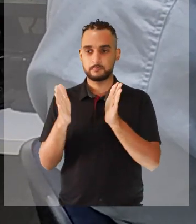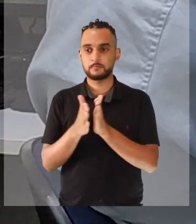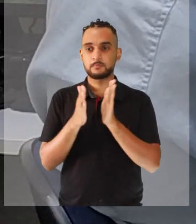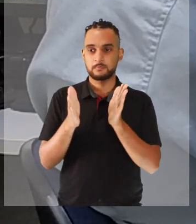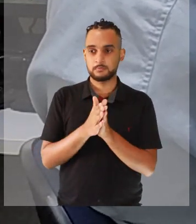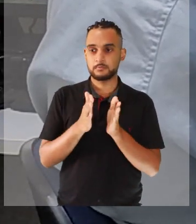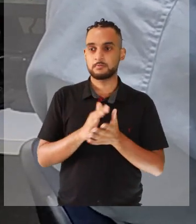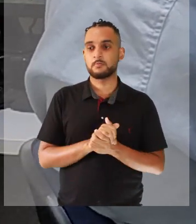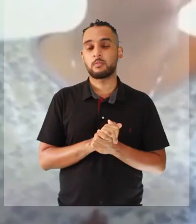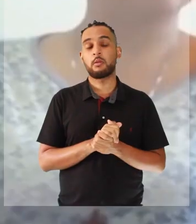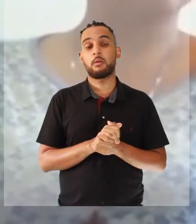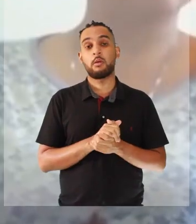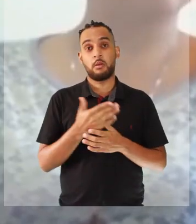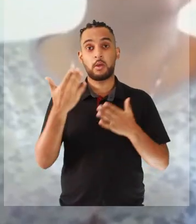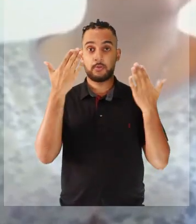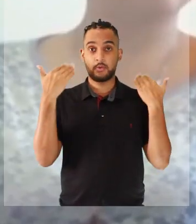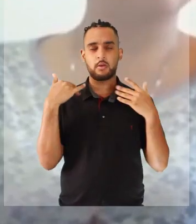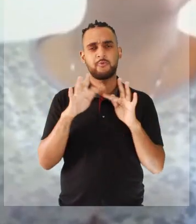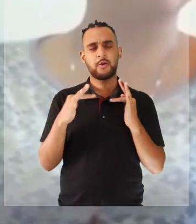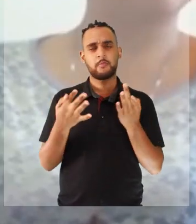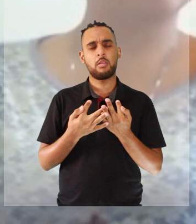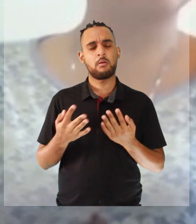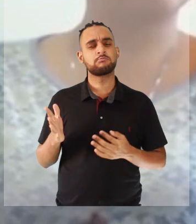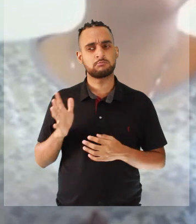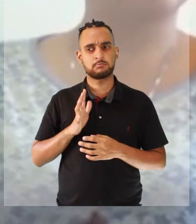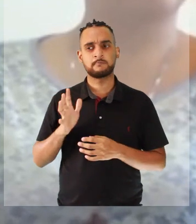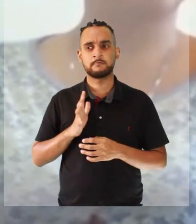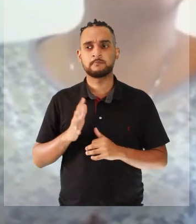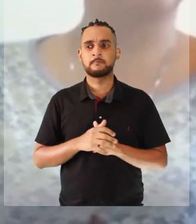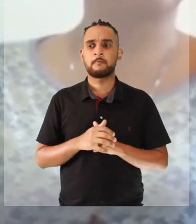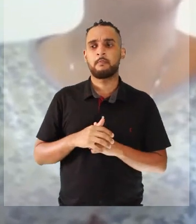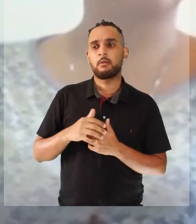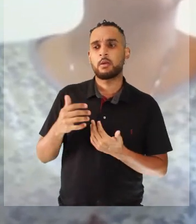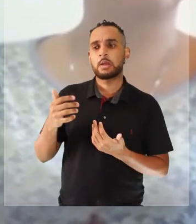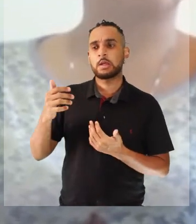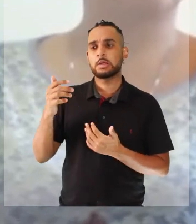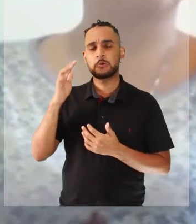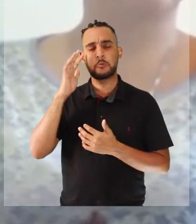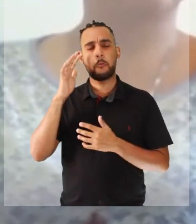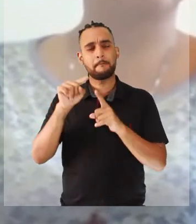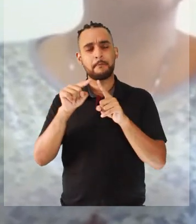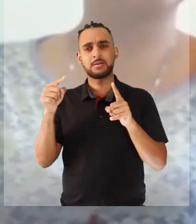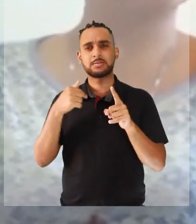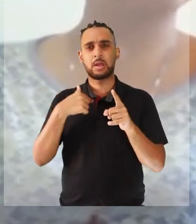tinha aos pobres. Ela era de uma família rica e nobre, né, mas,